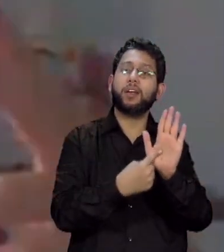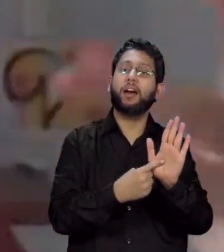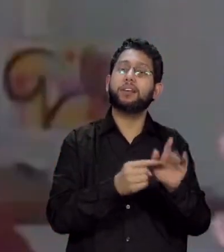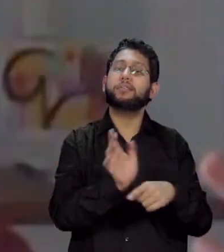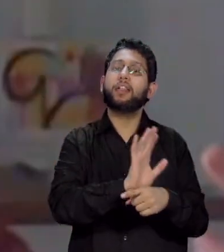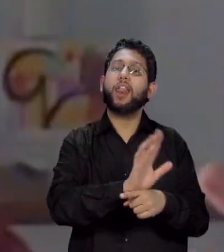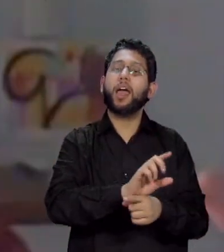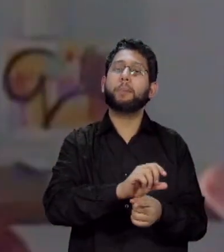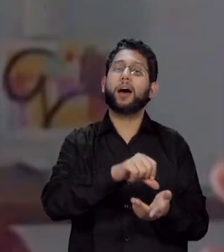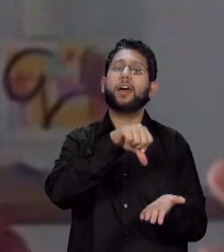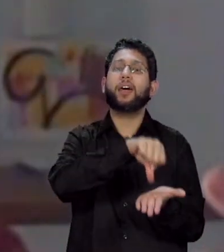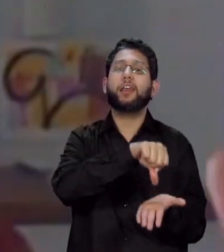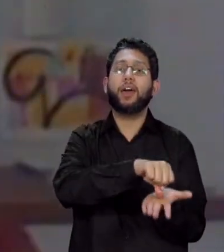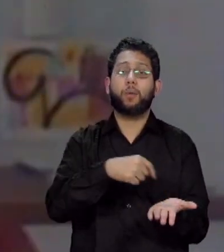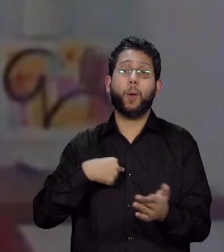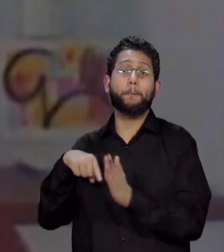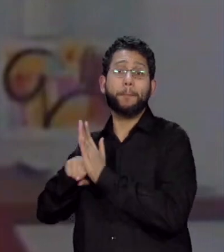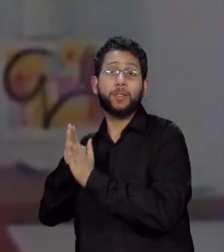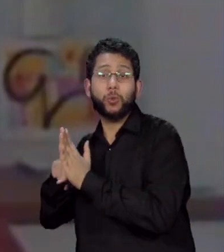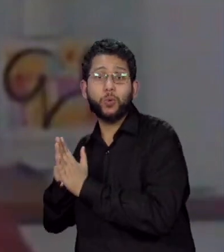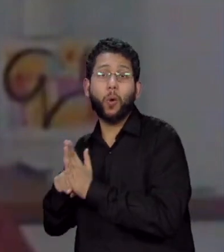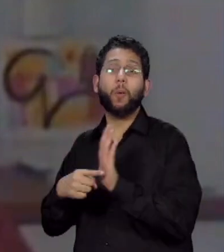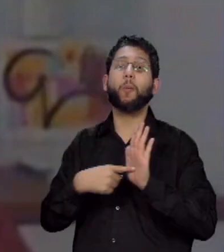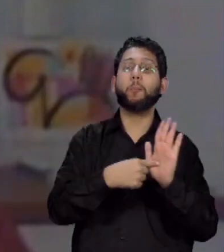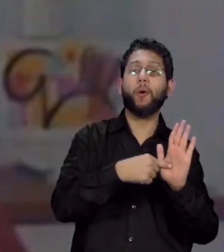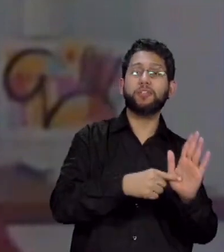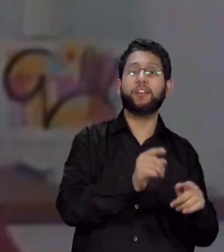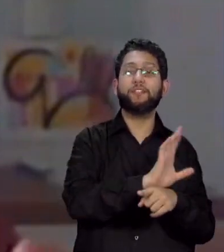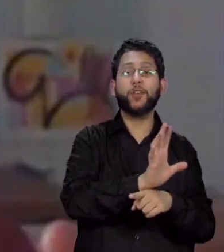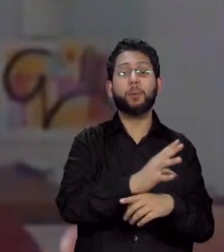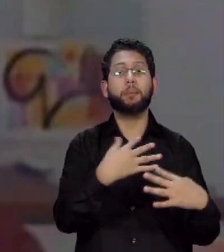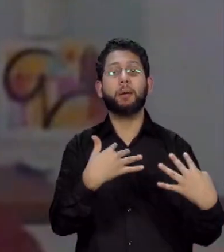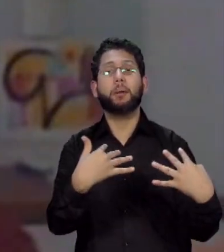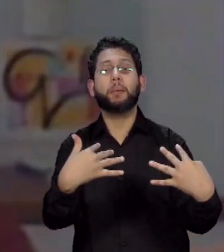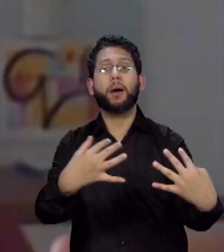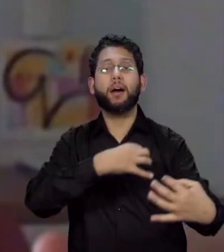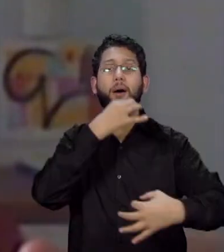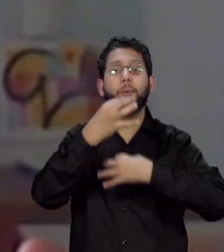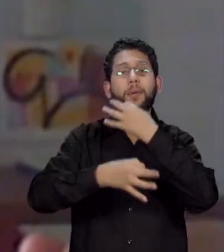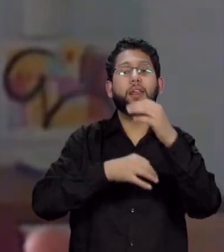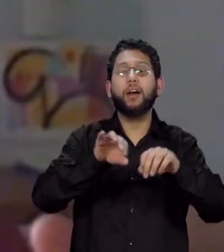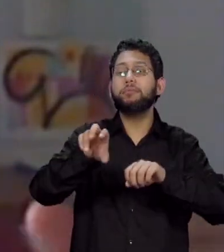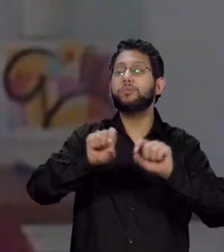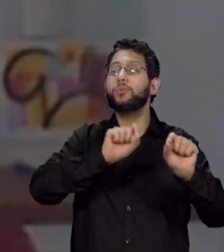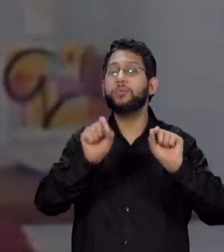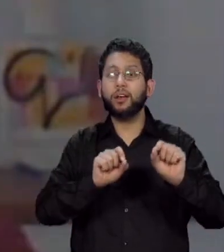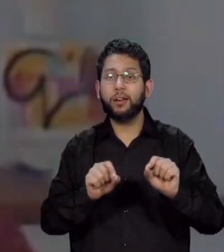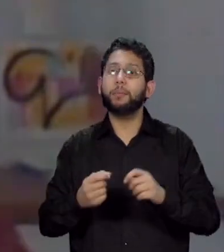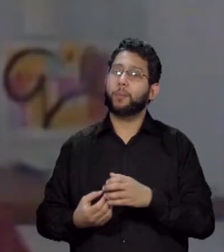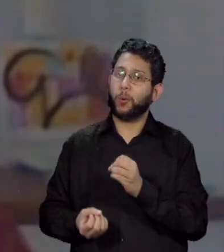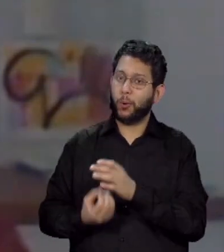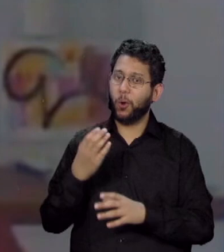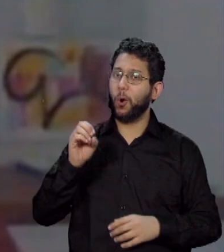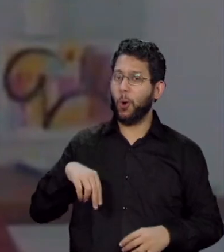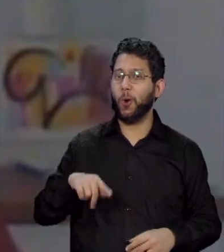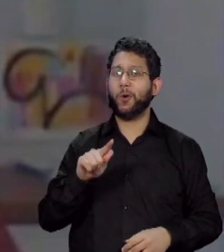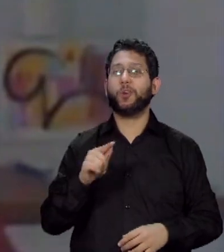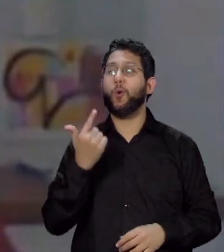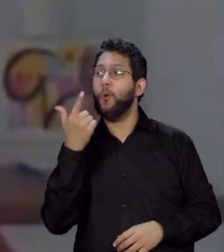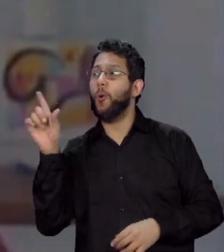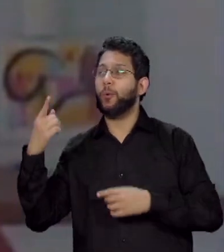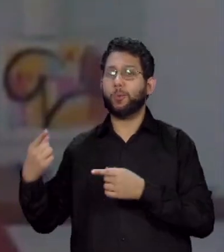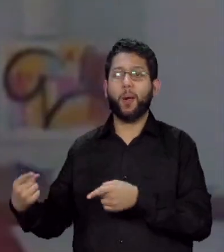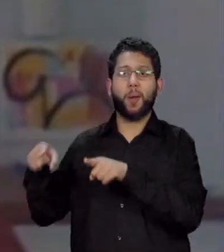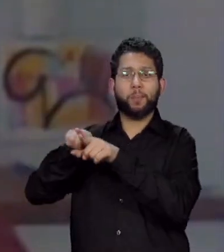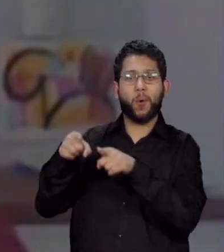Era um subproduto daquela pesquisa, e aí eu fazia essa mostra de cinema iraniano por essa ONG, né? Com o apoio de outras organizações,